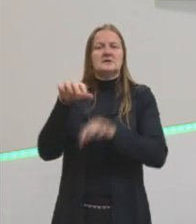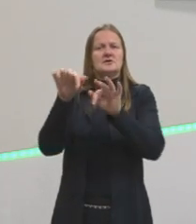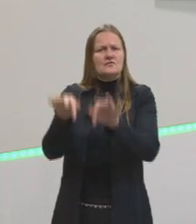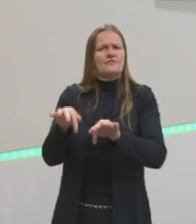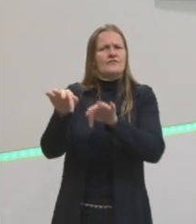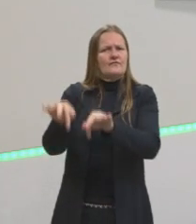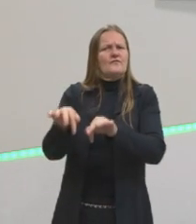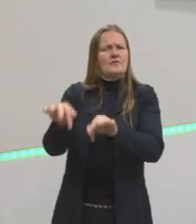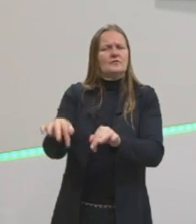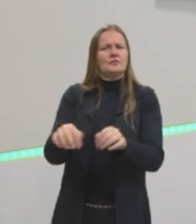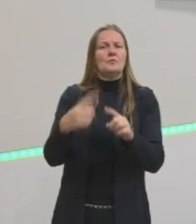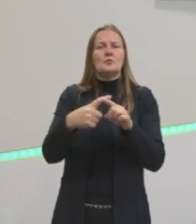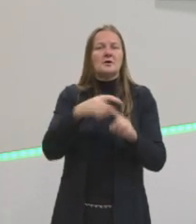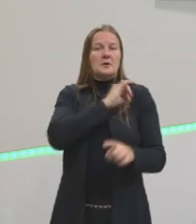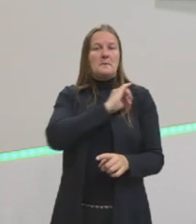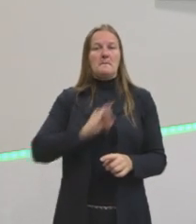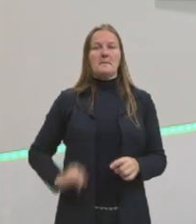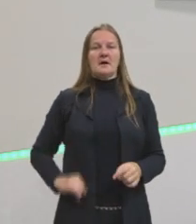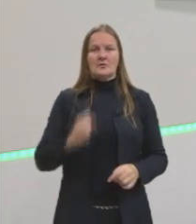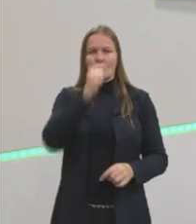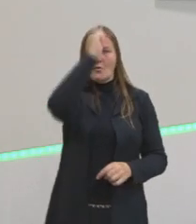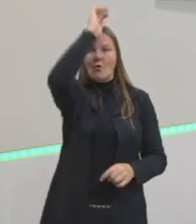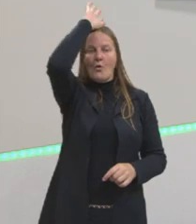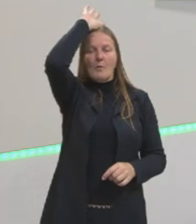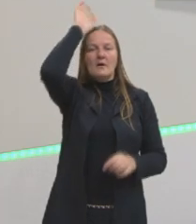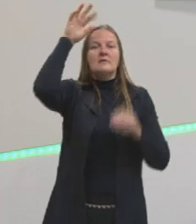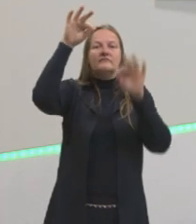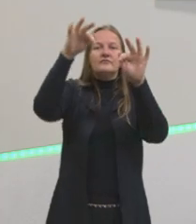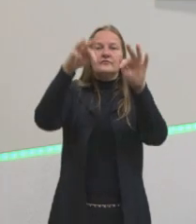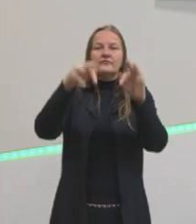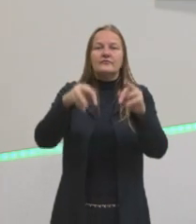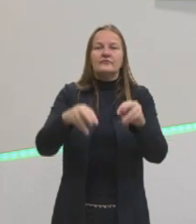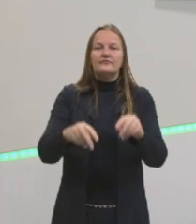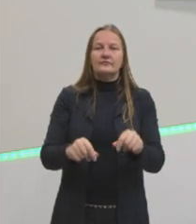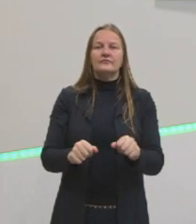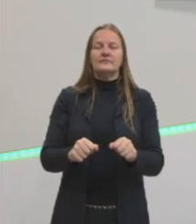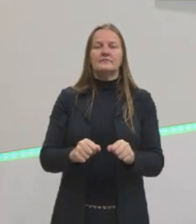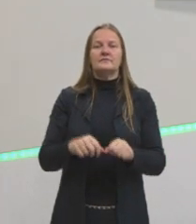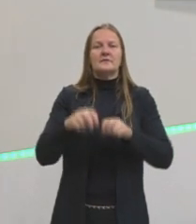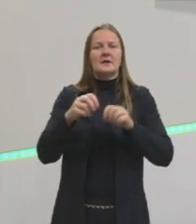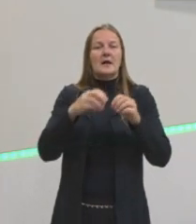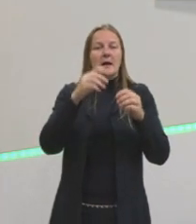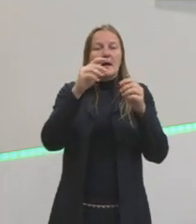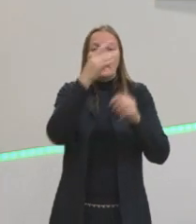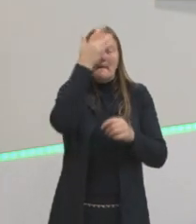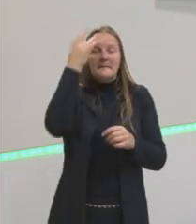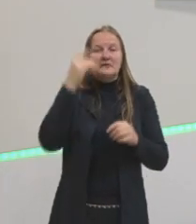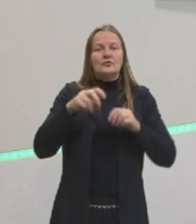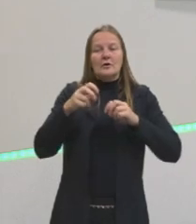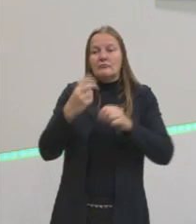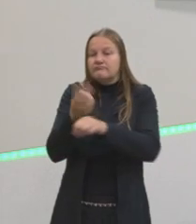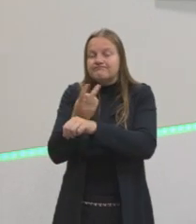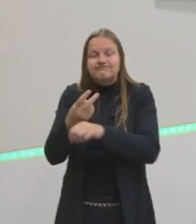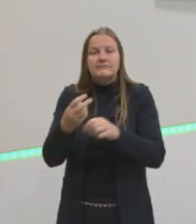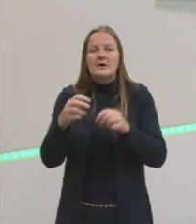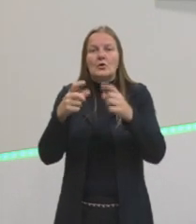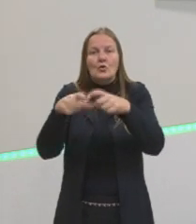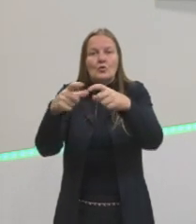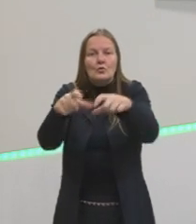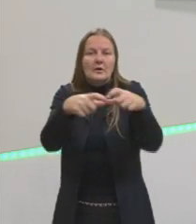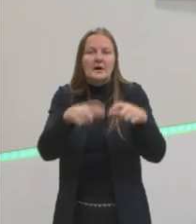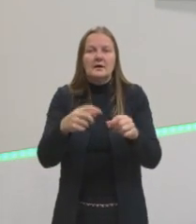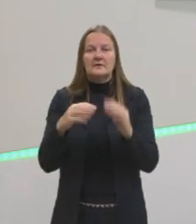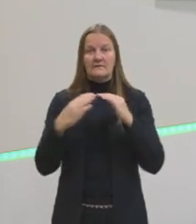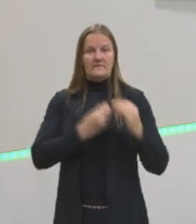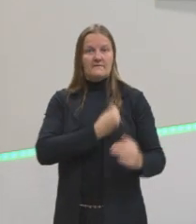ocorre com o fim do Império Romano naquela processo de ruralização que as pessoas buscam o campo por questões de